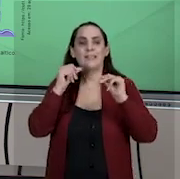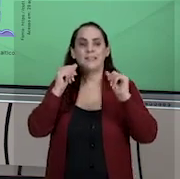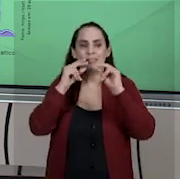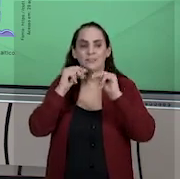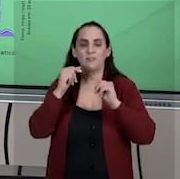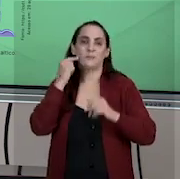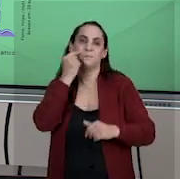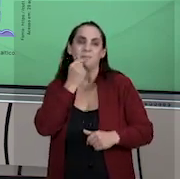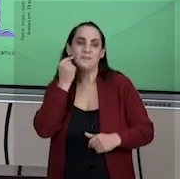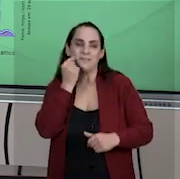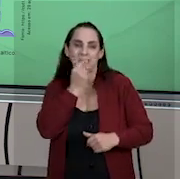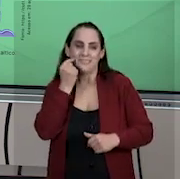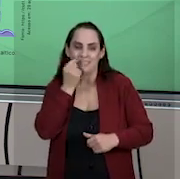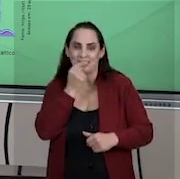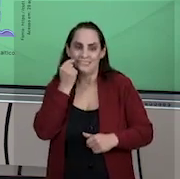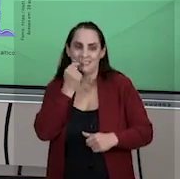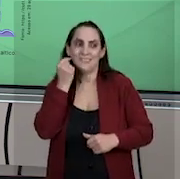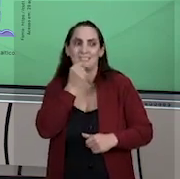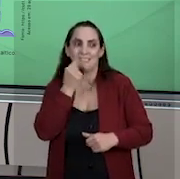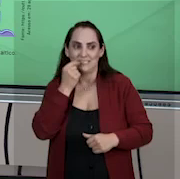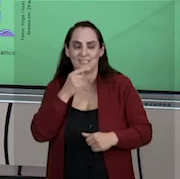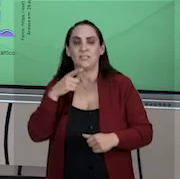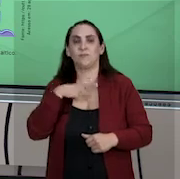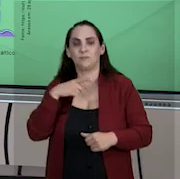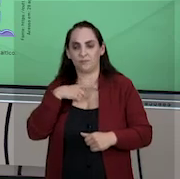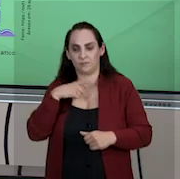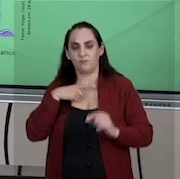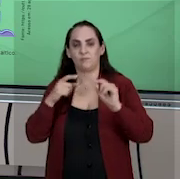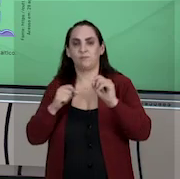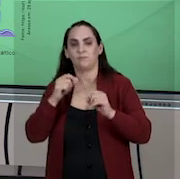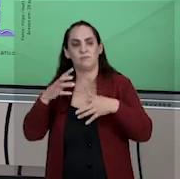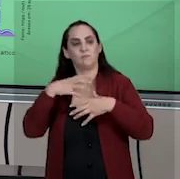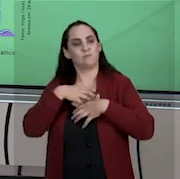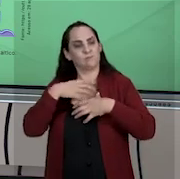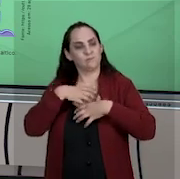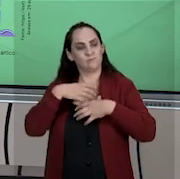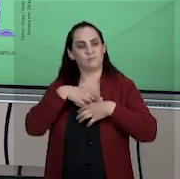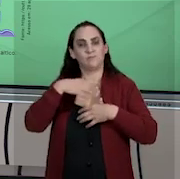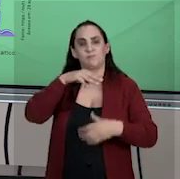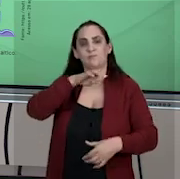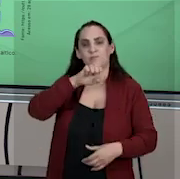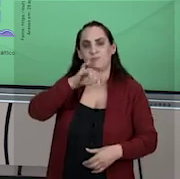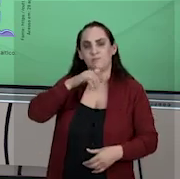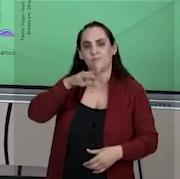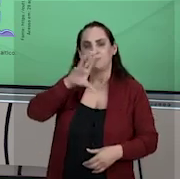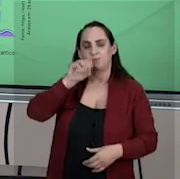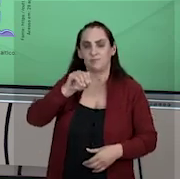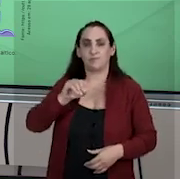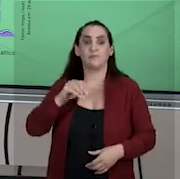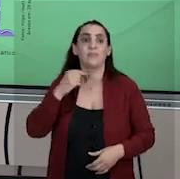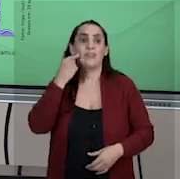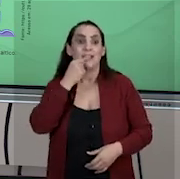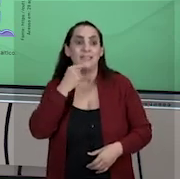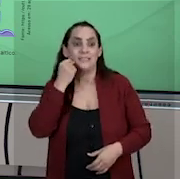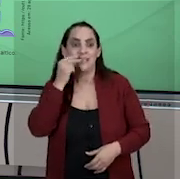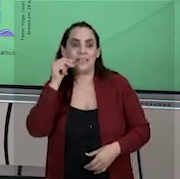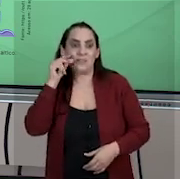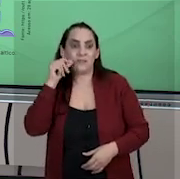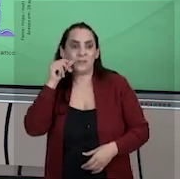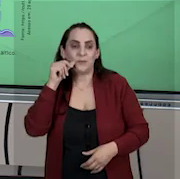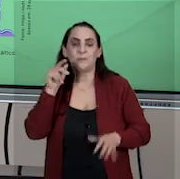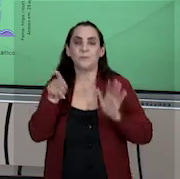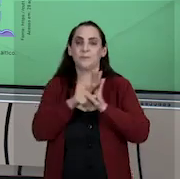dentes, o dente vai agir de forma mecânica, a saliva de forma química. E nós vamos ter um